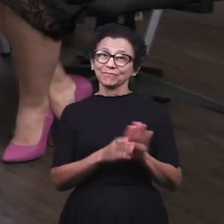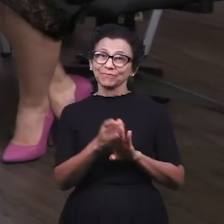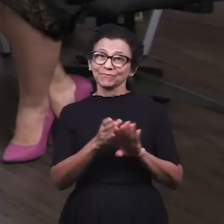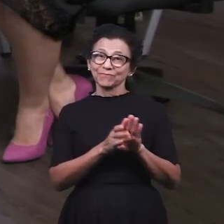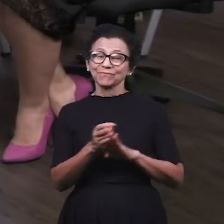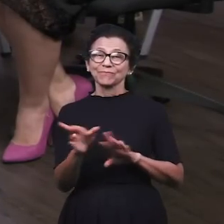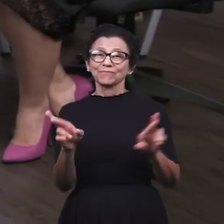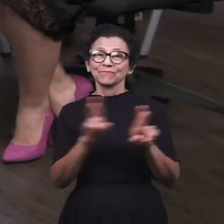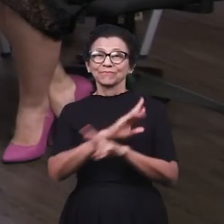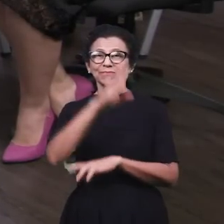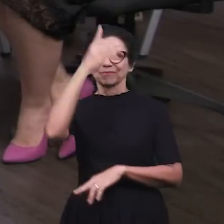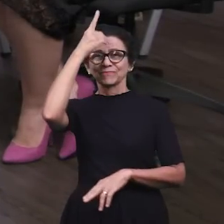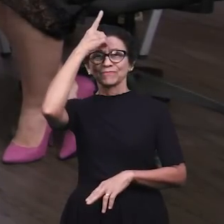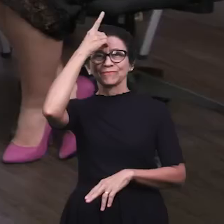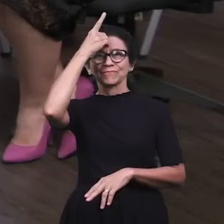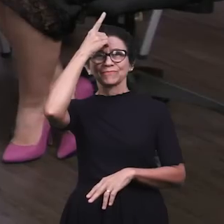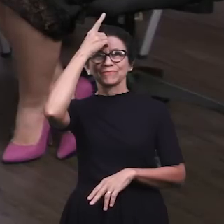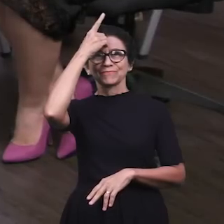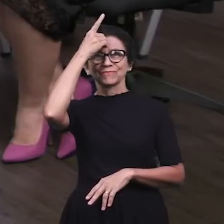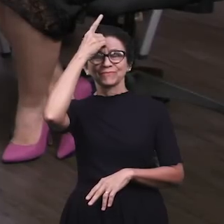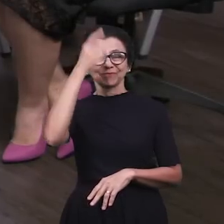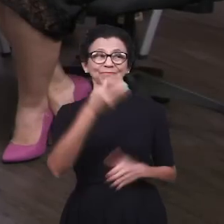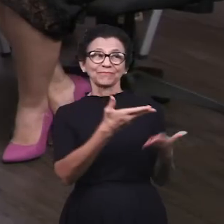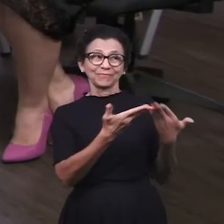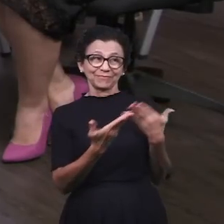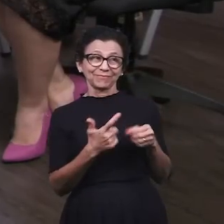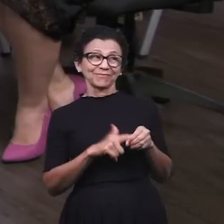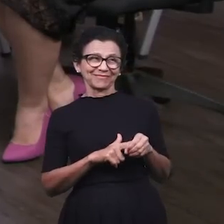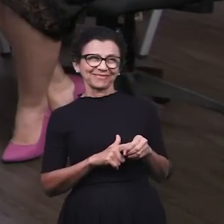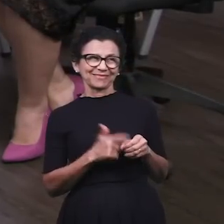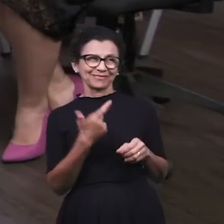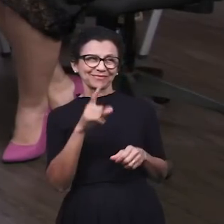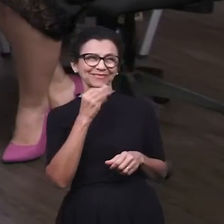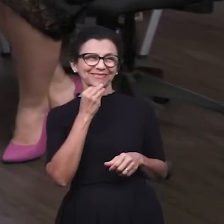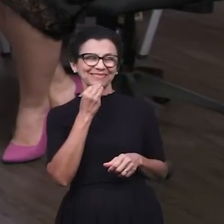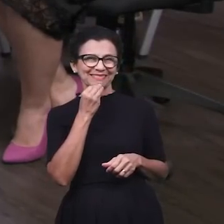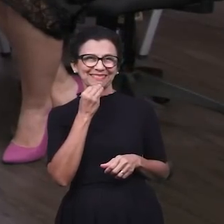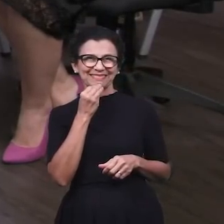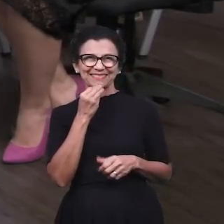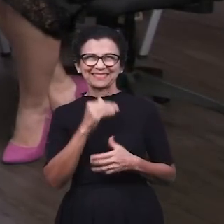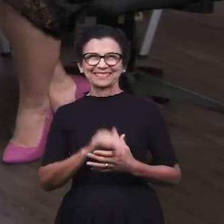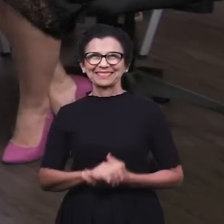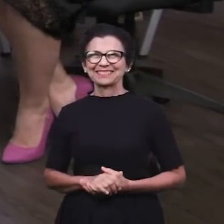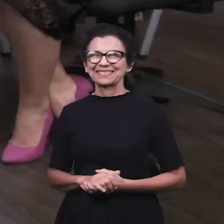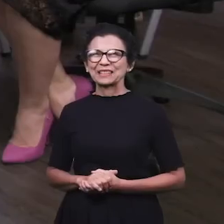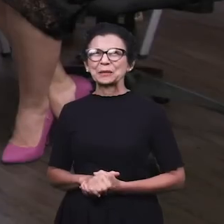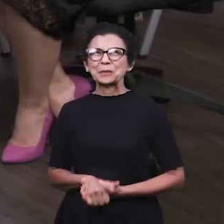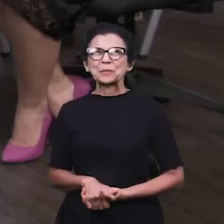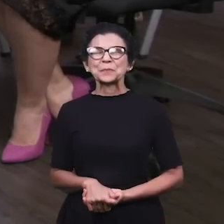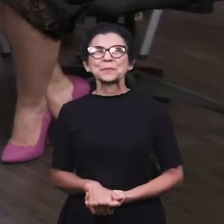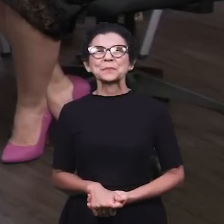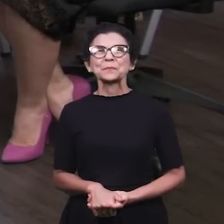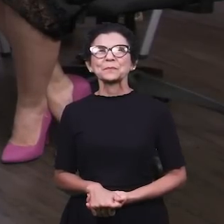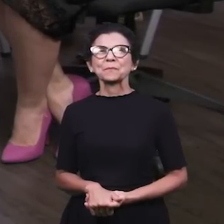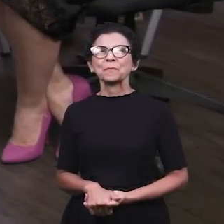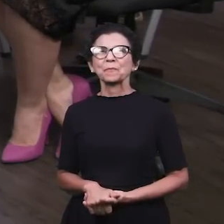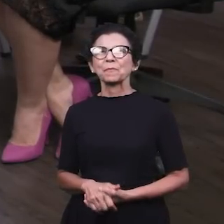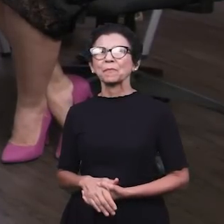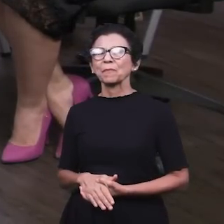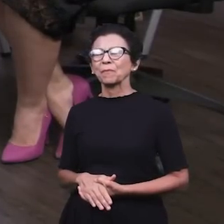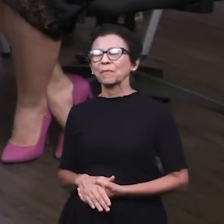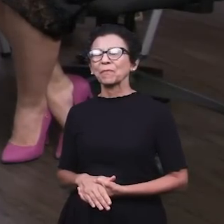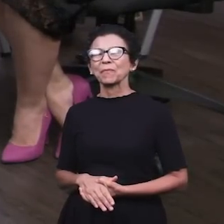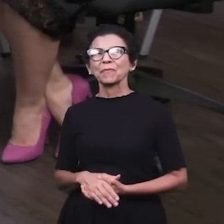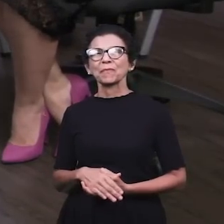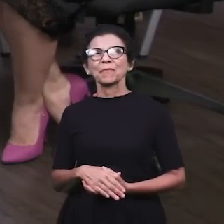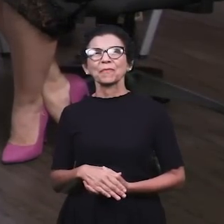dons espirituais. Amém. Obrigado, pastor Josias, a paz do Senhor. Amém. Já fica o convite para estar conosco em outras oportunidades. Se Deus sempre quiser. muito bom. Minha